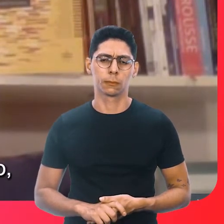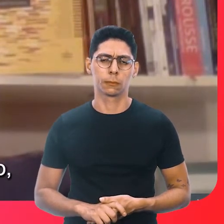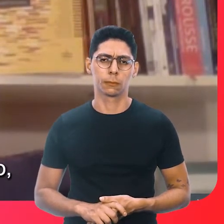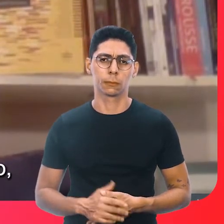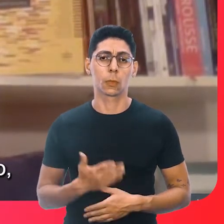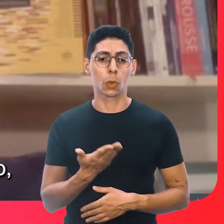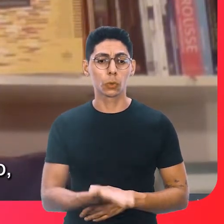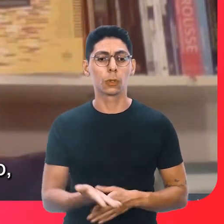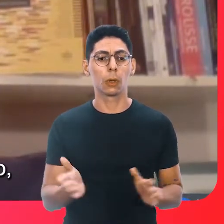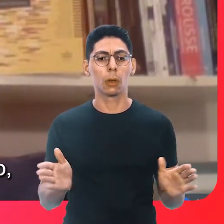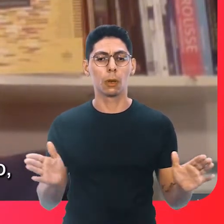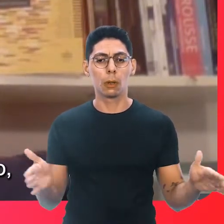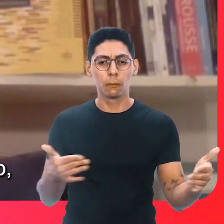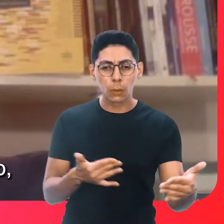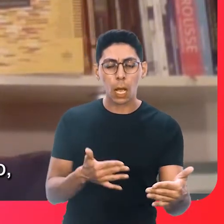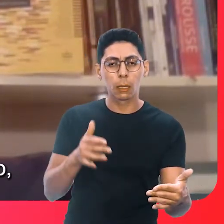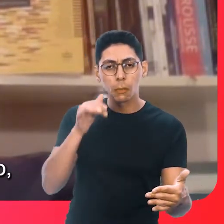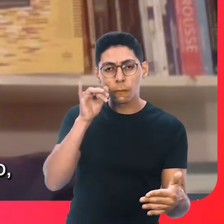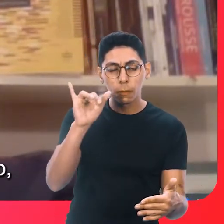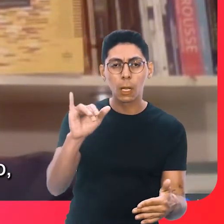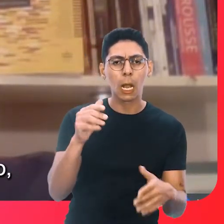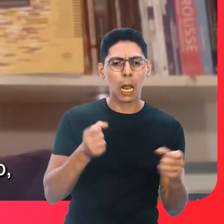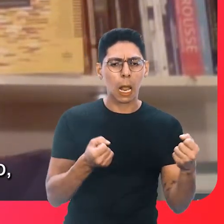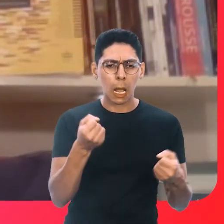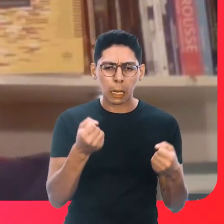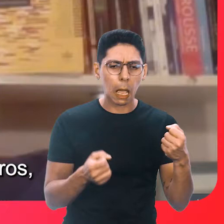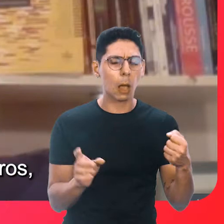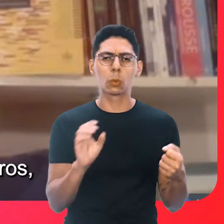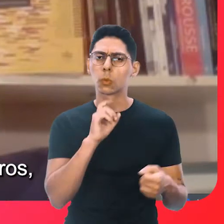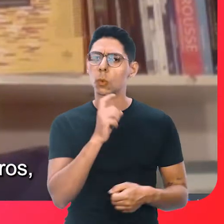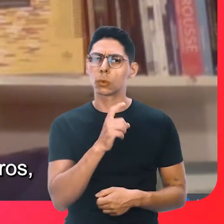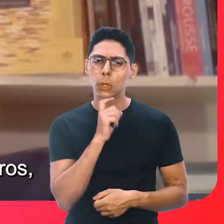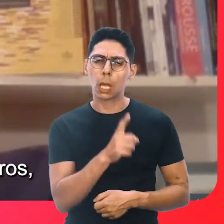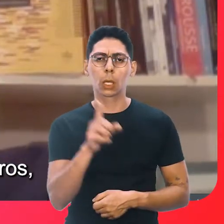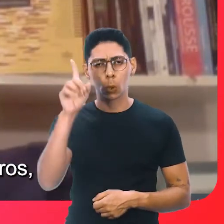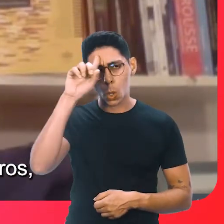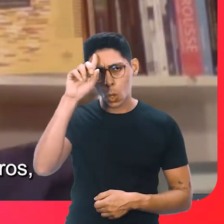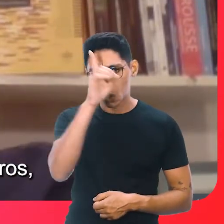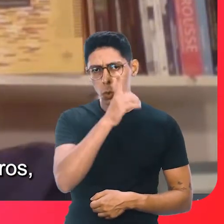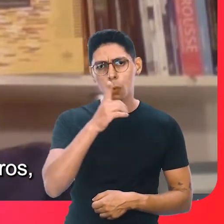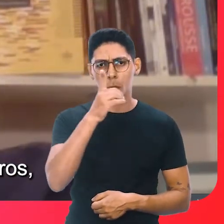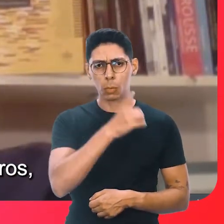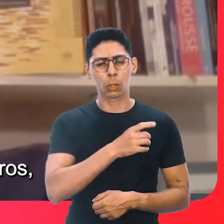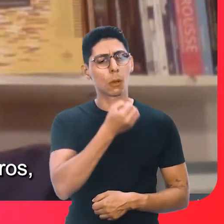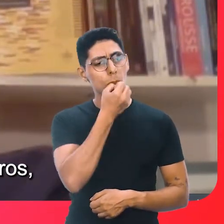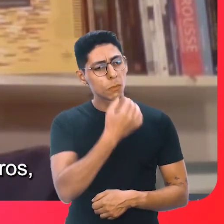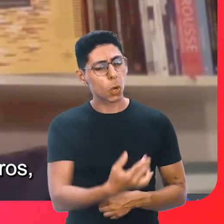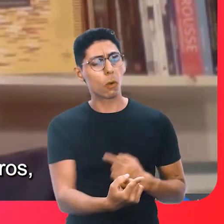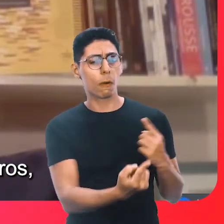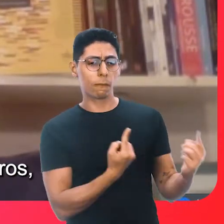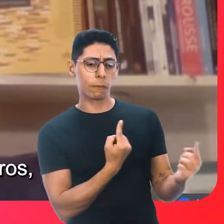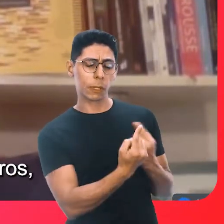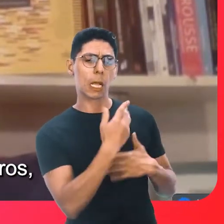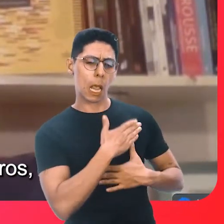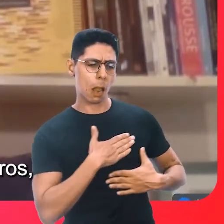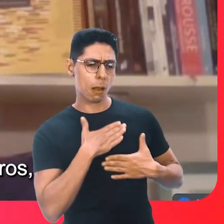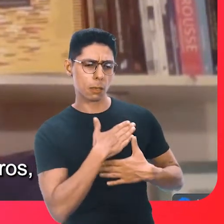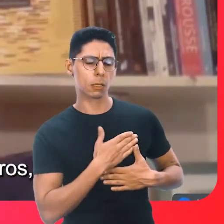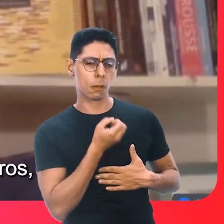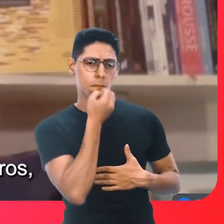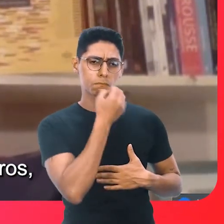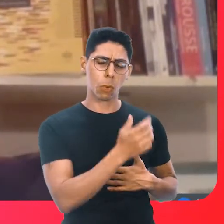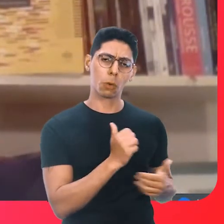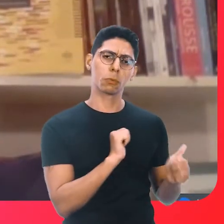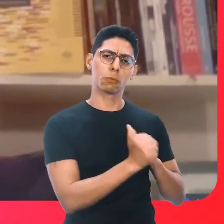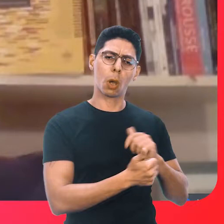é fechada para carros todo domingo, então se torna uma muito grande avenida de lazer, de encontros, de esporte, de